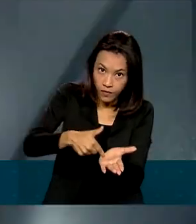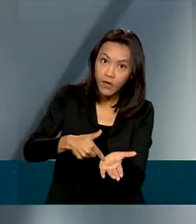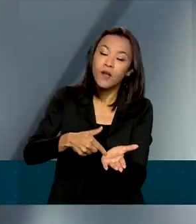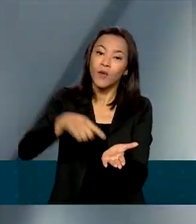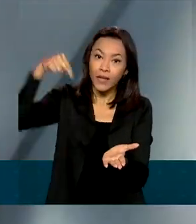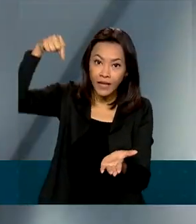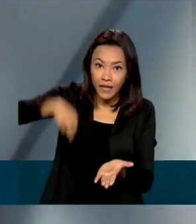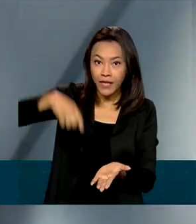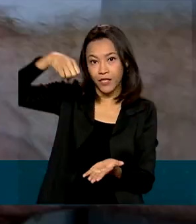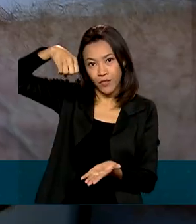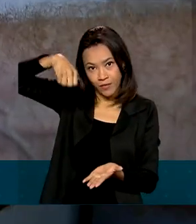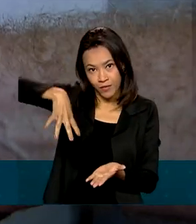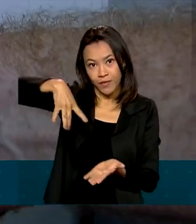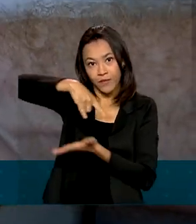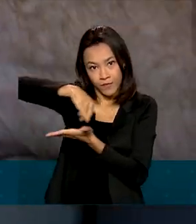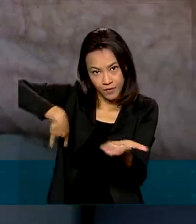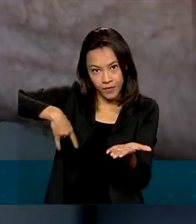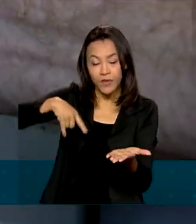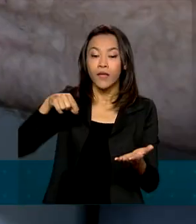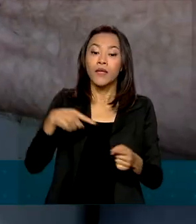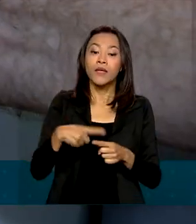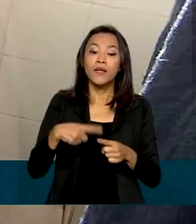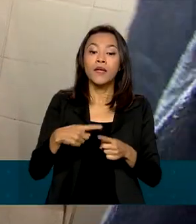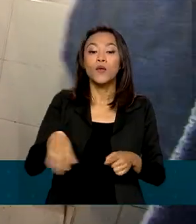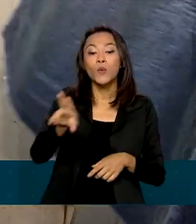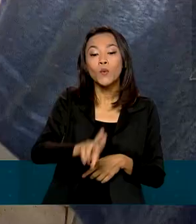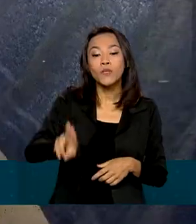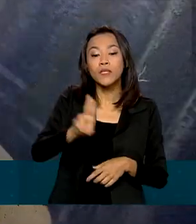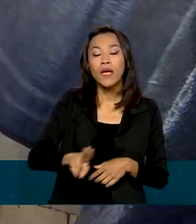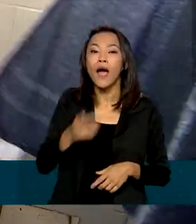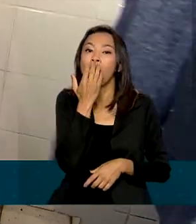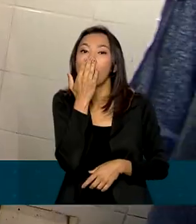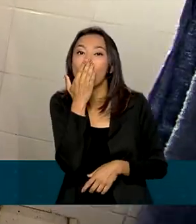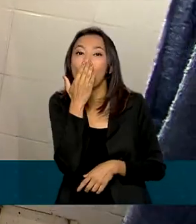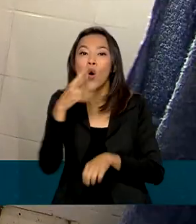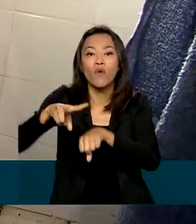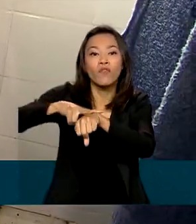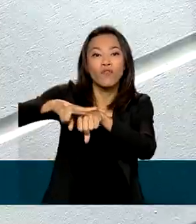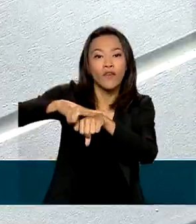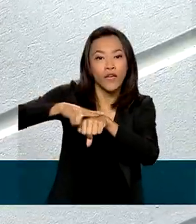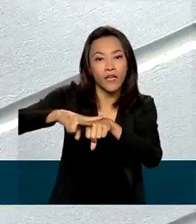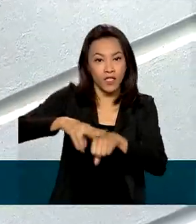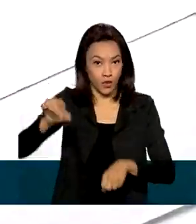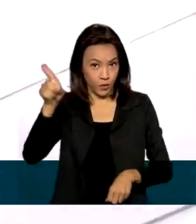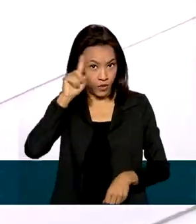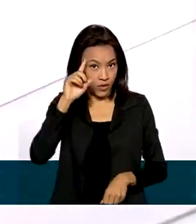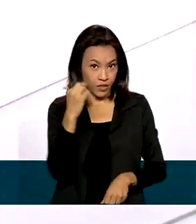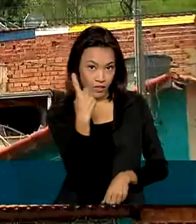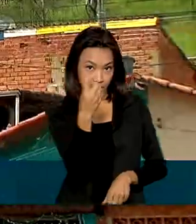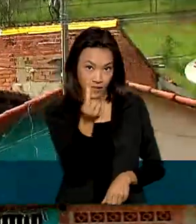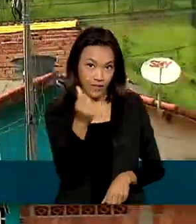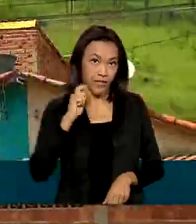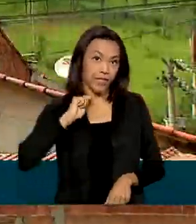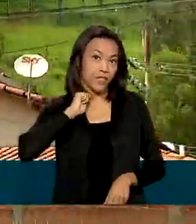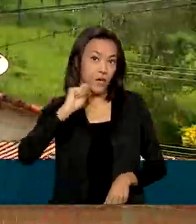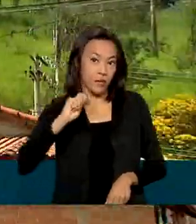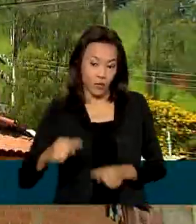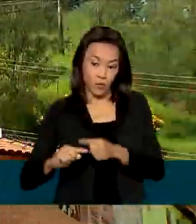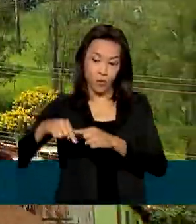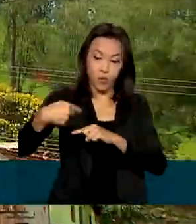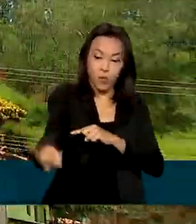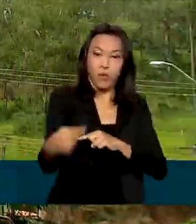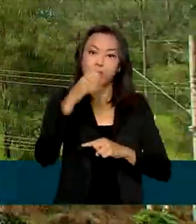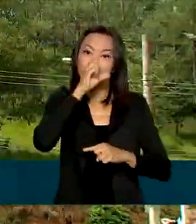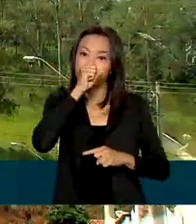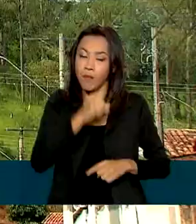neste mês e antecipar o uso da Bandeira verde para 16 de Abril no próximo sábado para